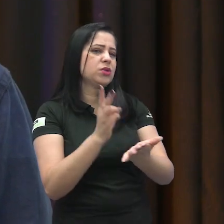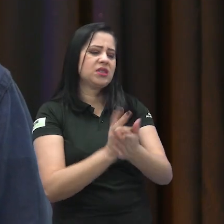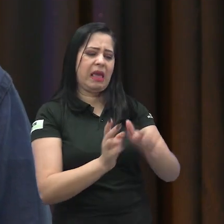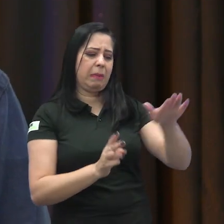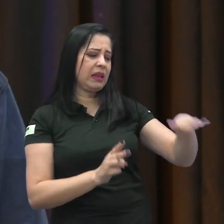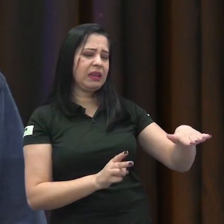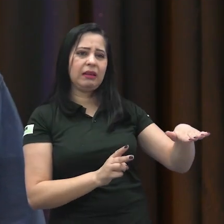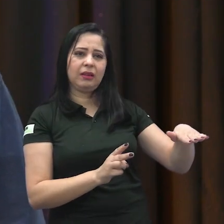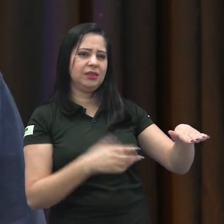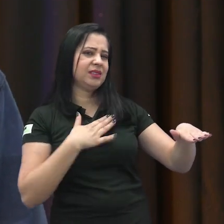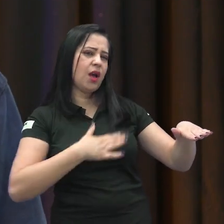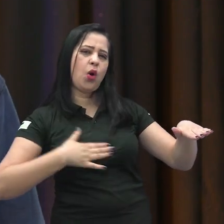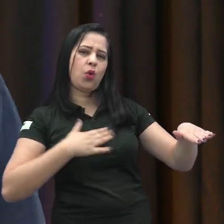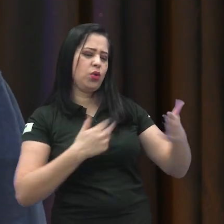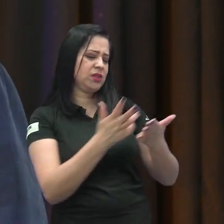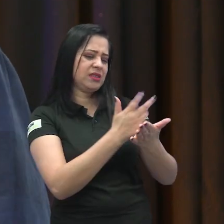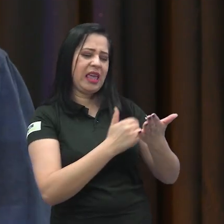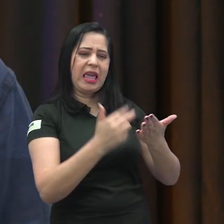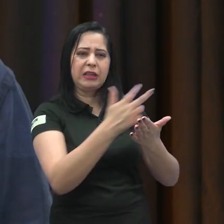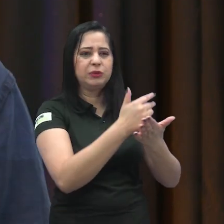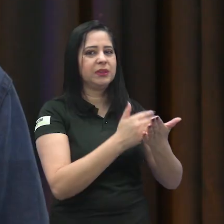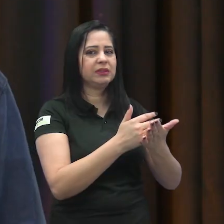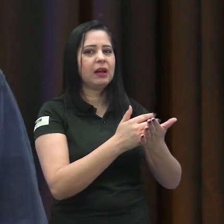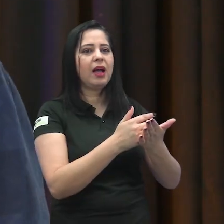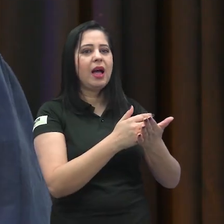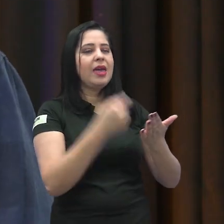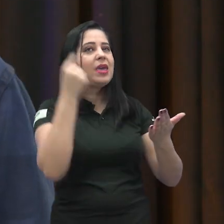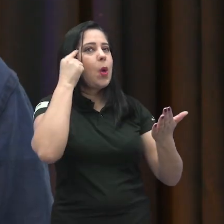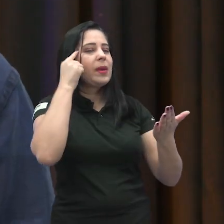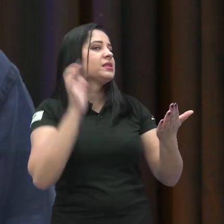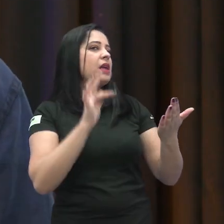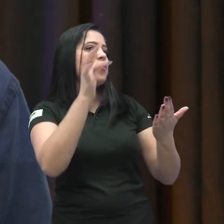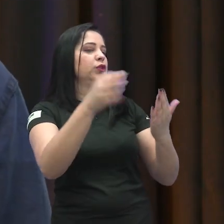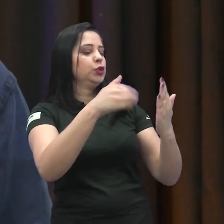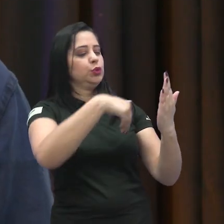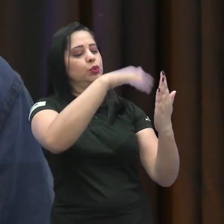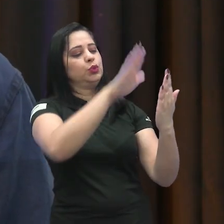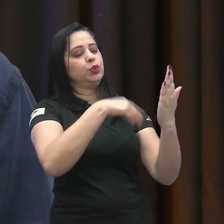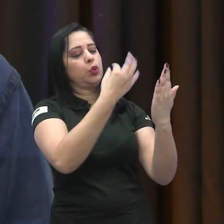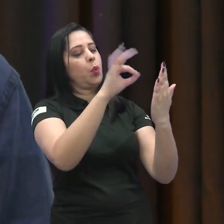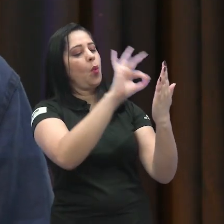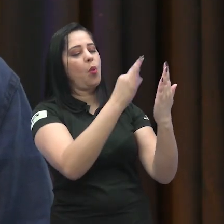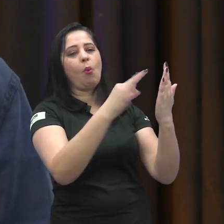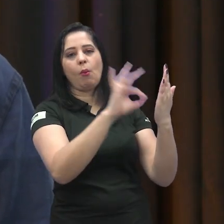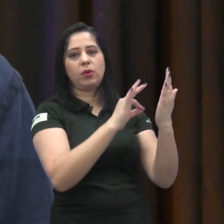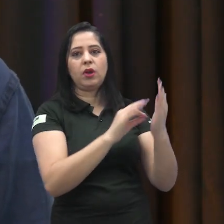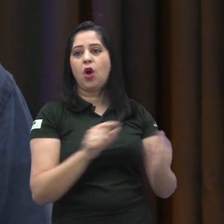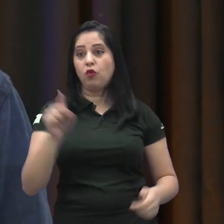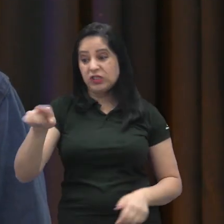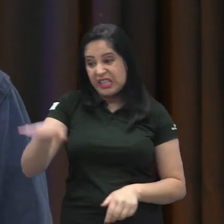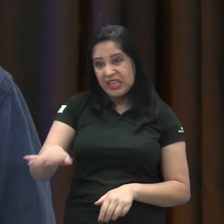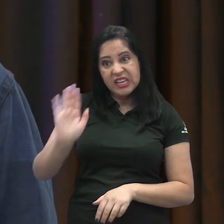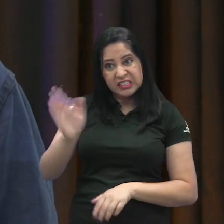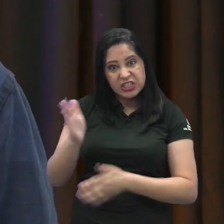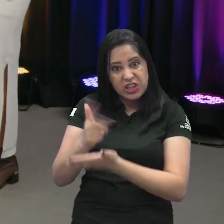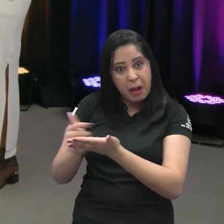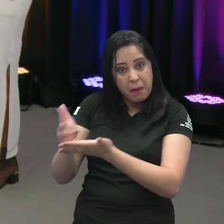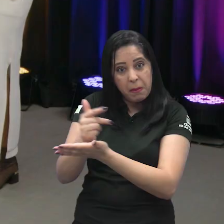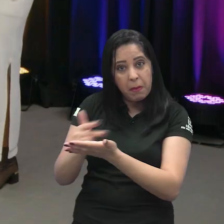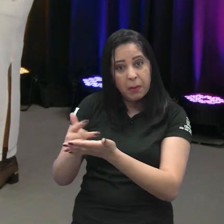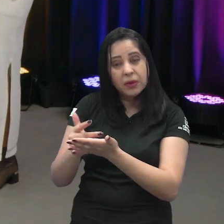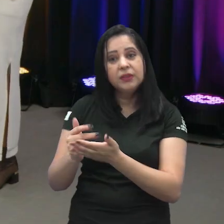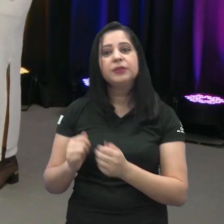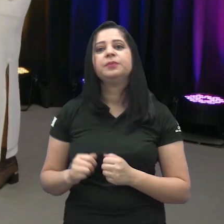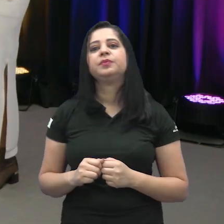Desde criança eu já sabia que ia ser um pintor, um artista, alguma coisa parecida. Você já desenhava desde pequeno?